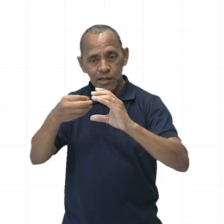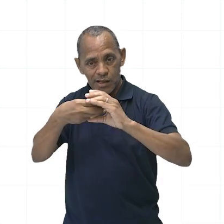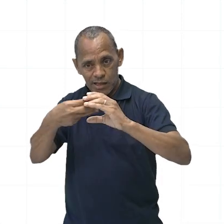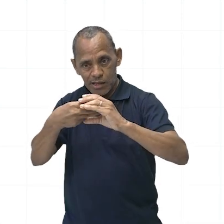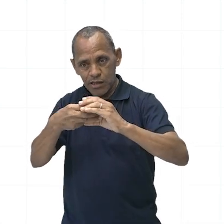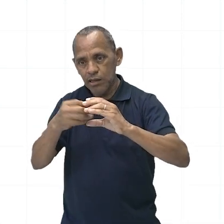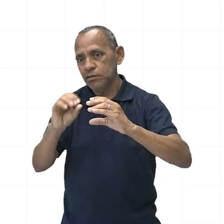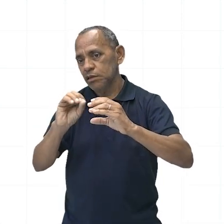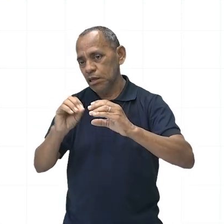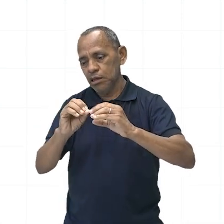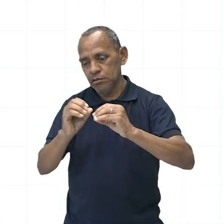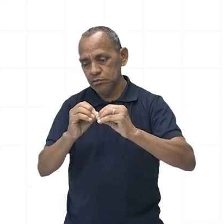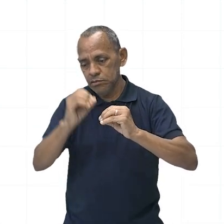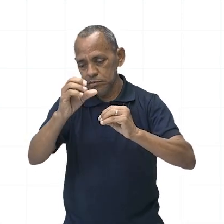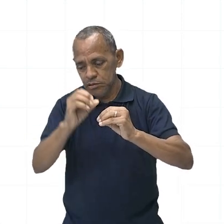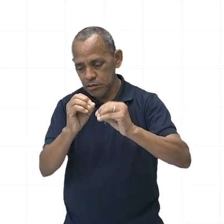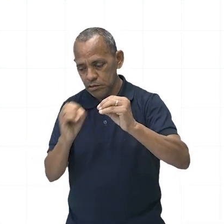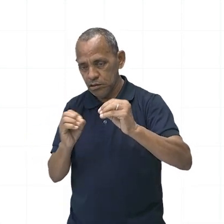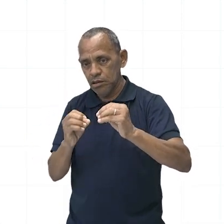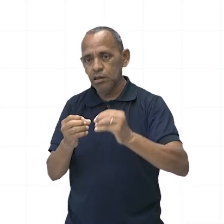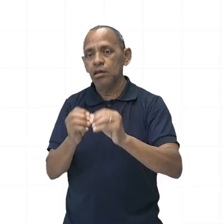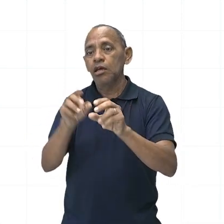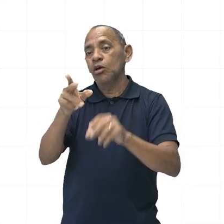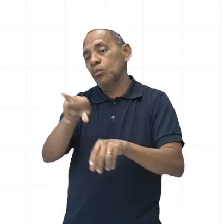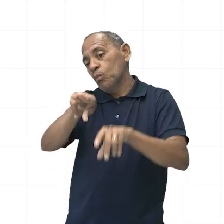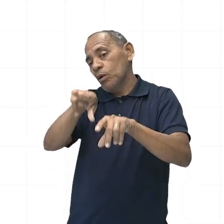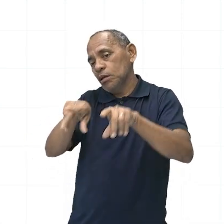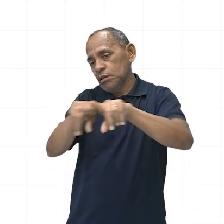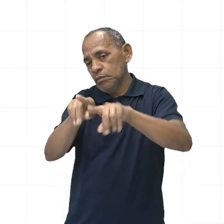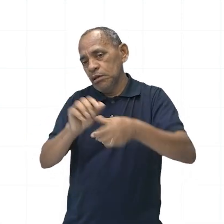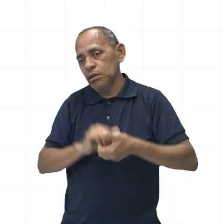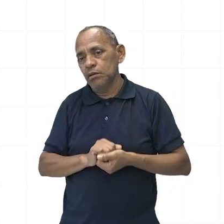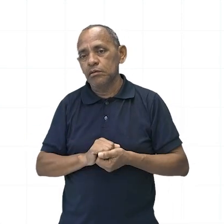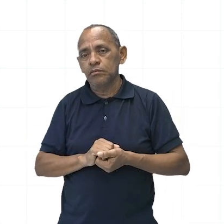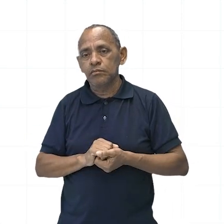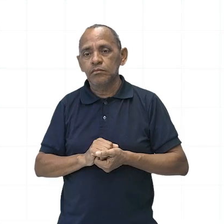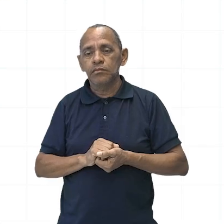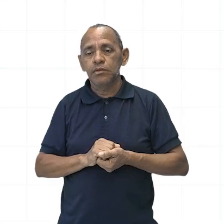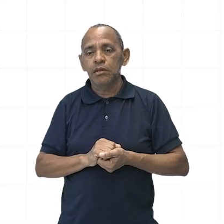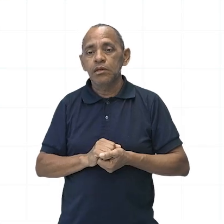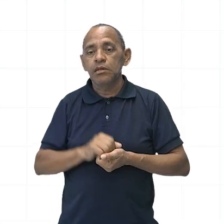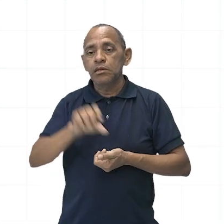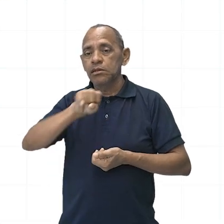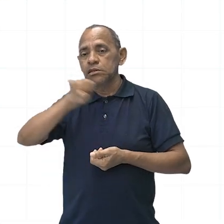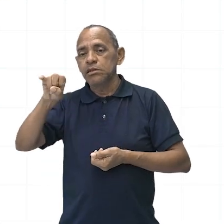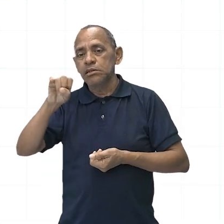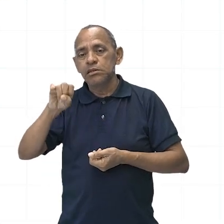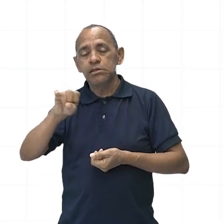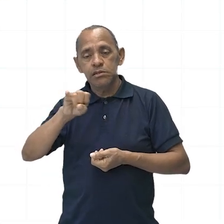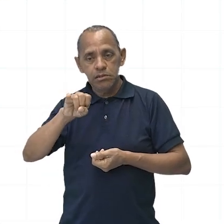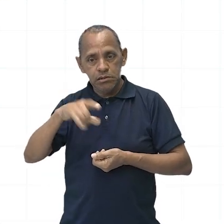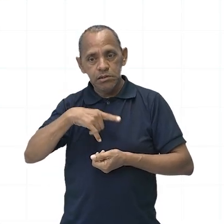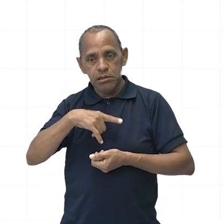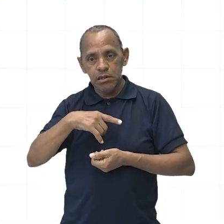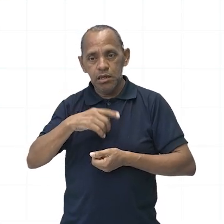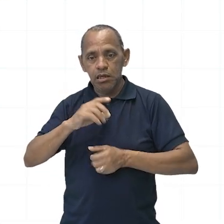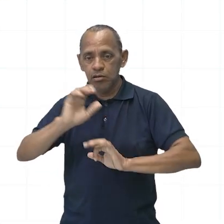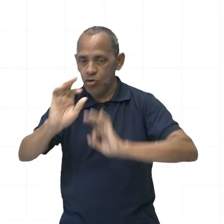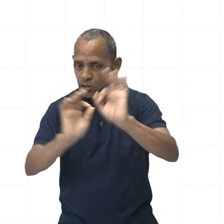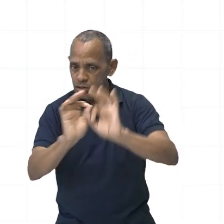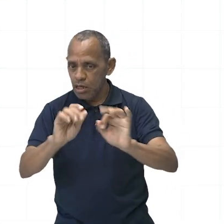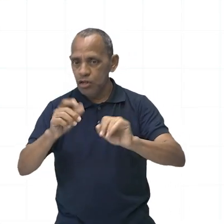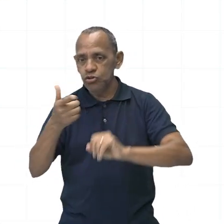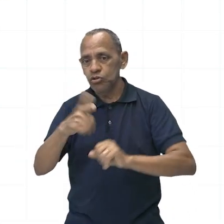a formação das fibras do fuso, a desorganização do envoltório nuclear, caso ele tenha sido reconstruído, e o desaparecimento